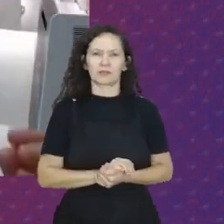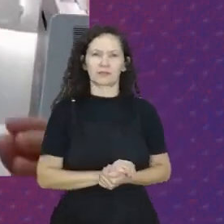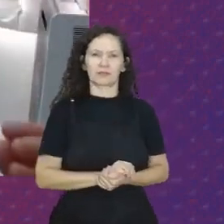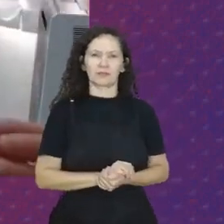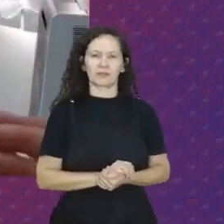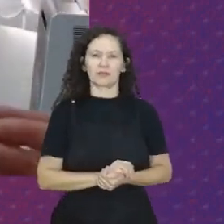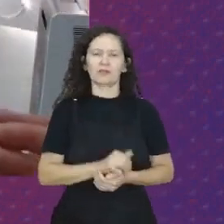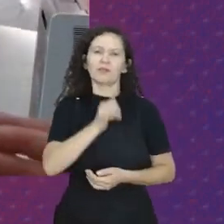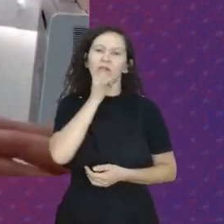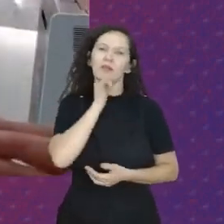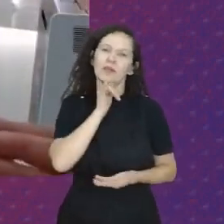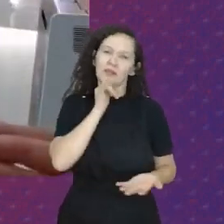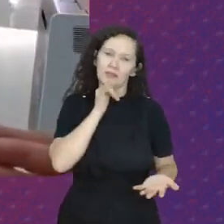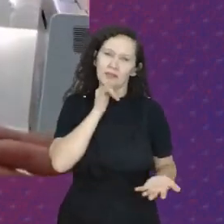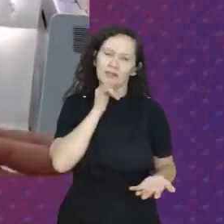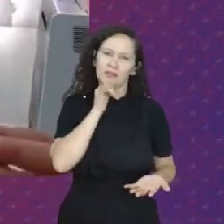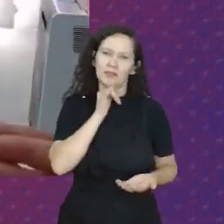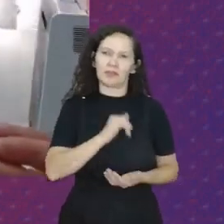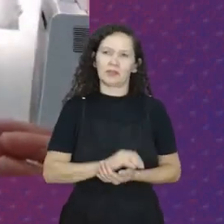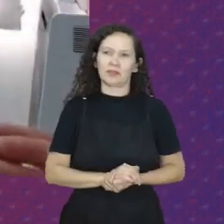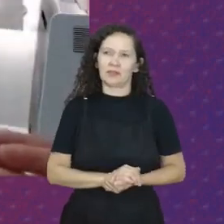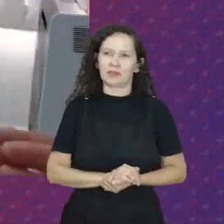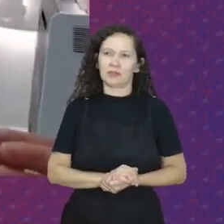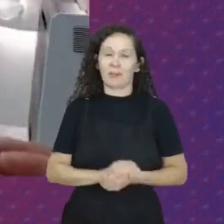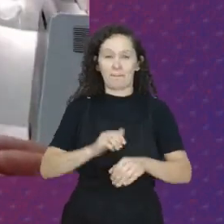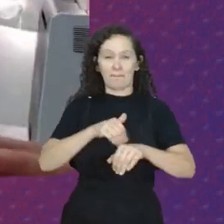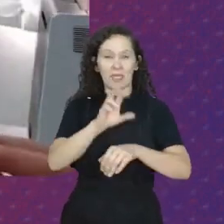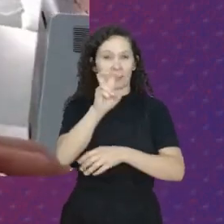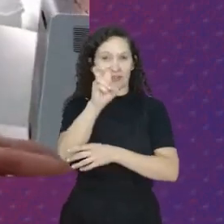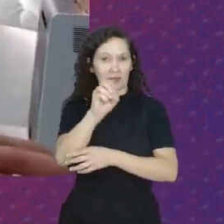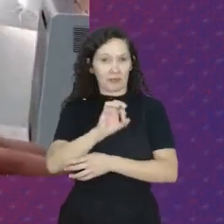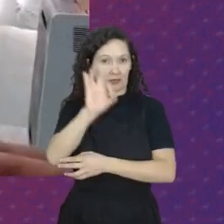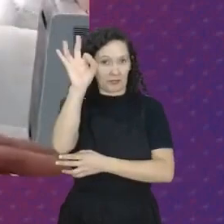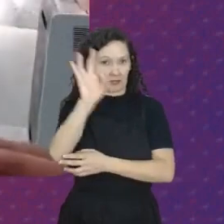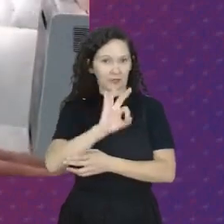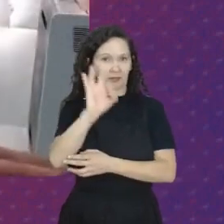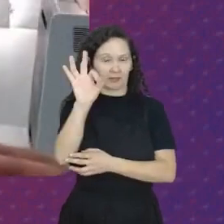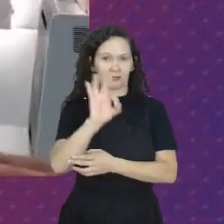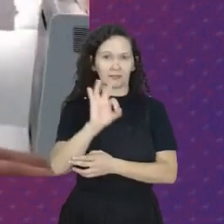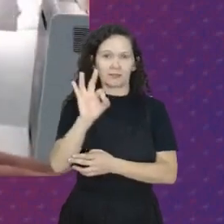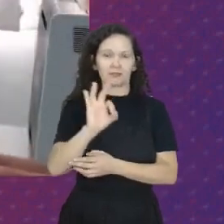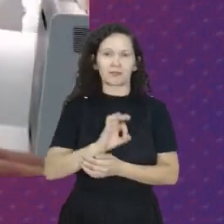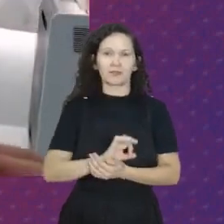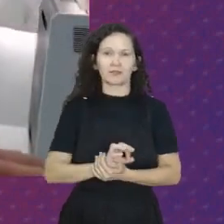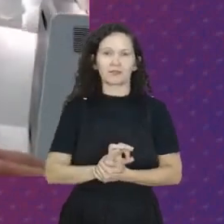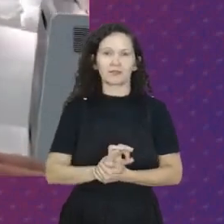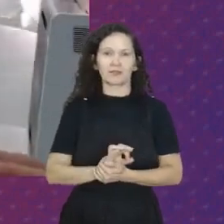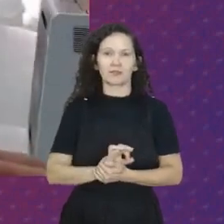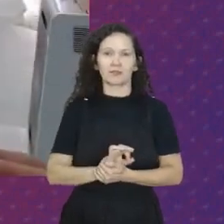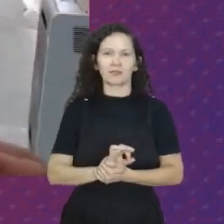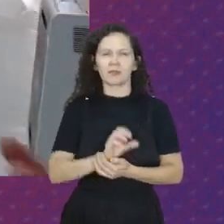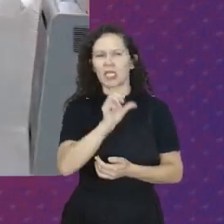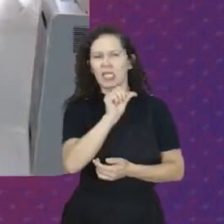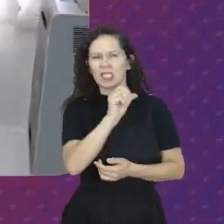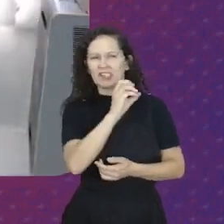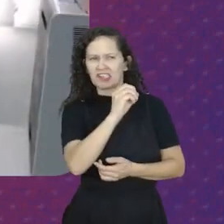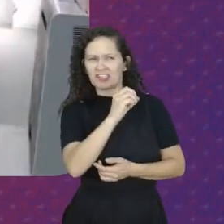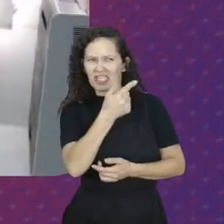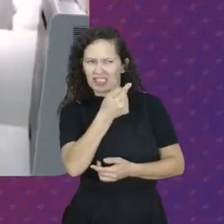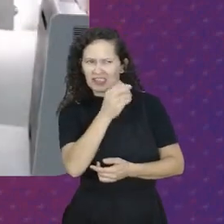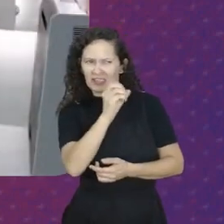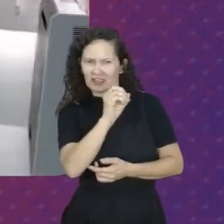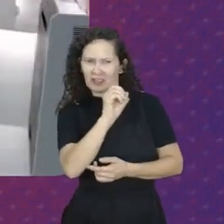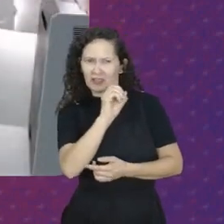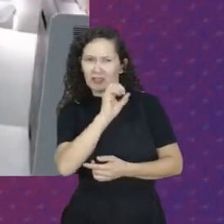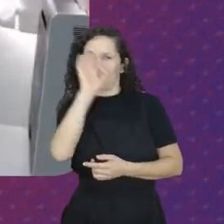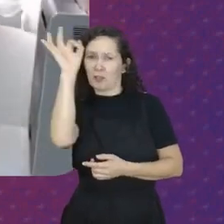que, por exemplo, mais de 50%, né, 60 e pouco por cento